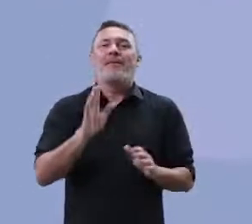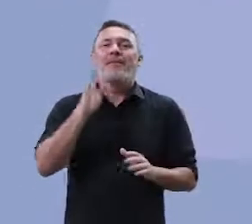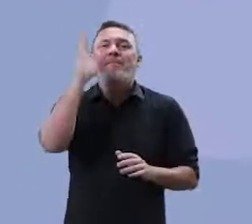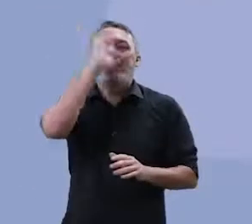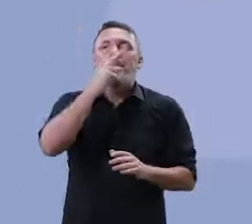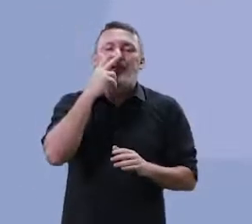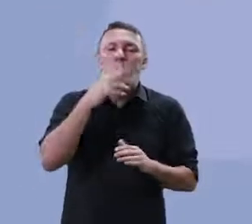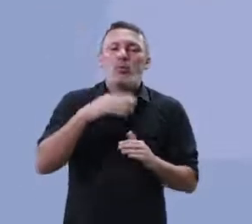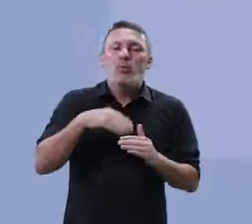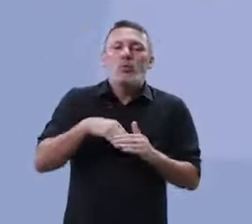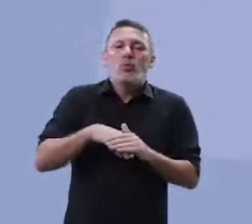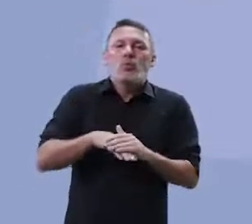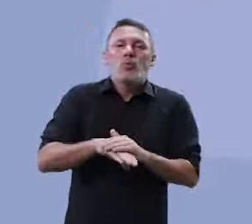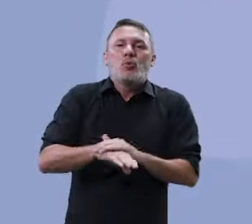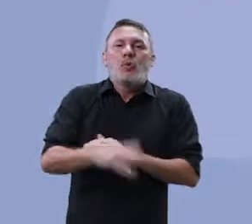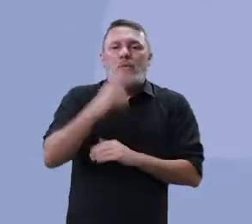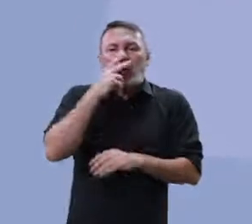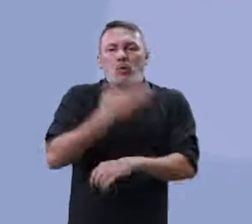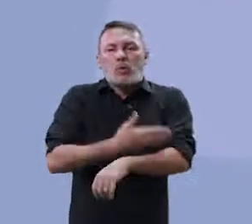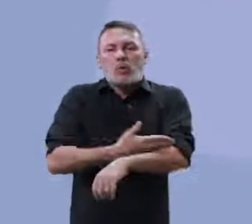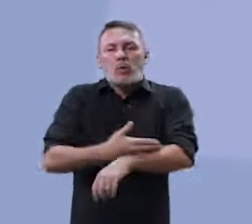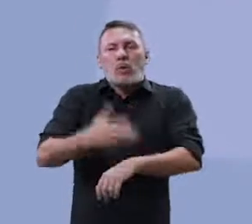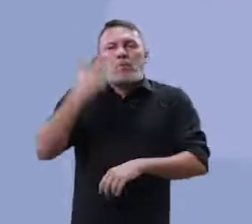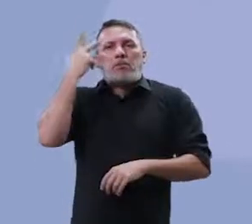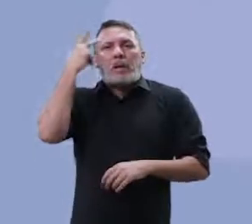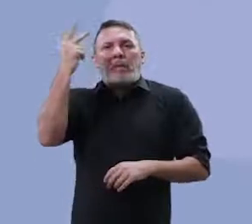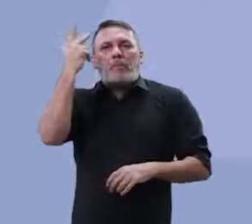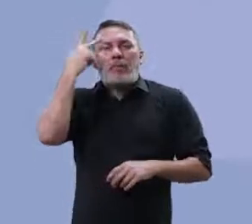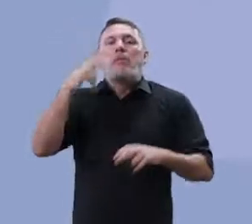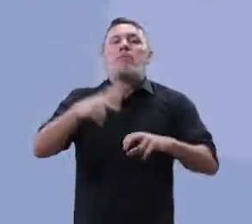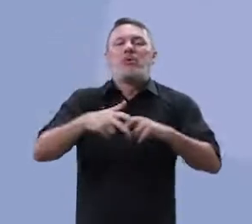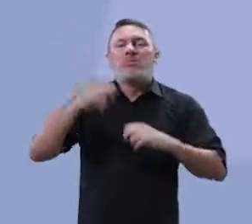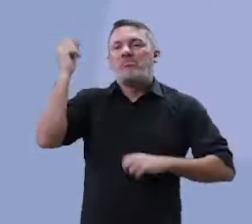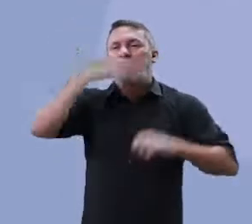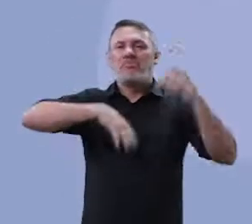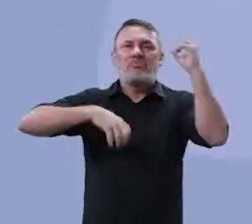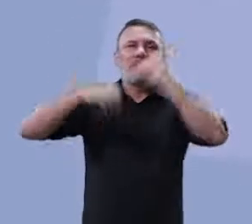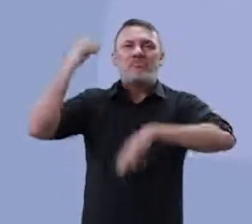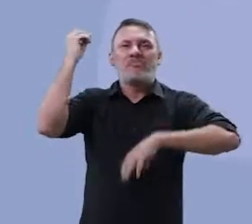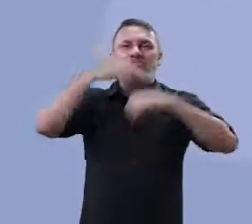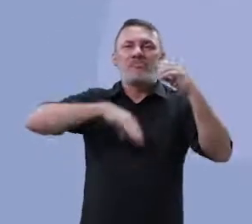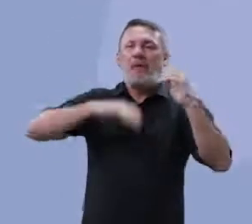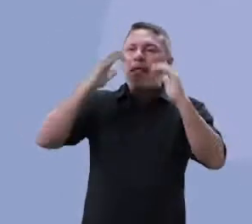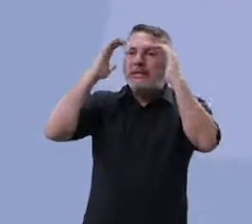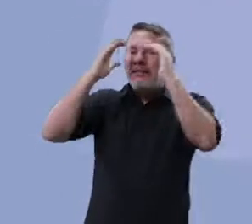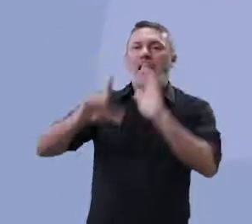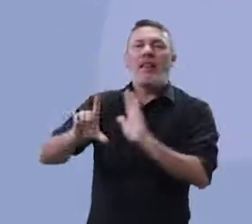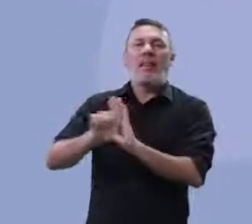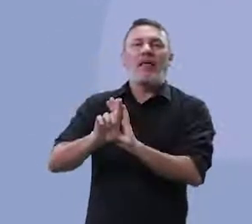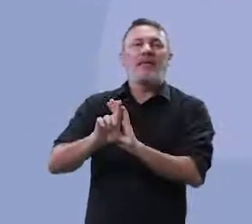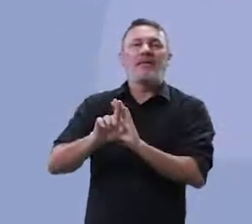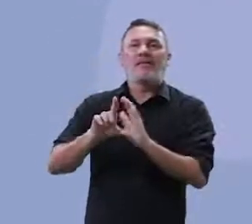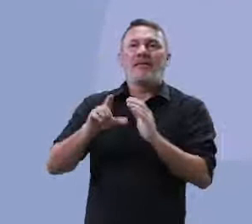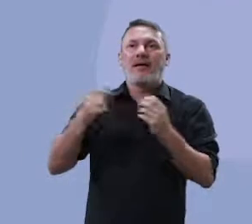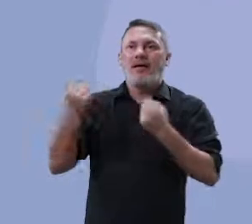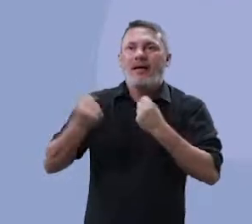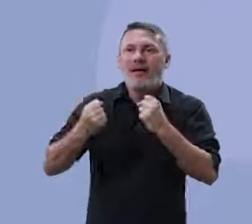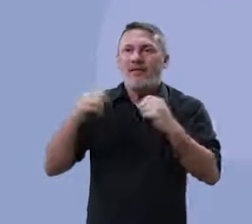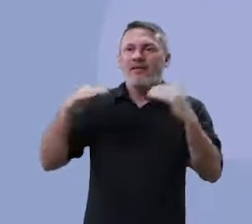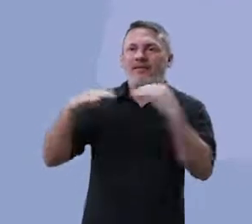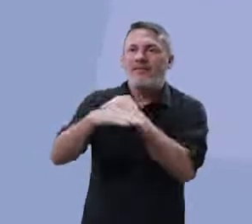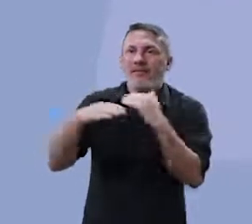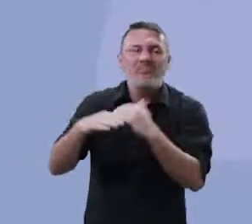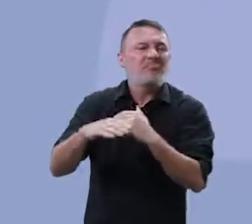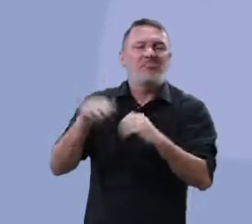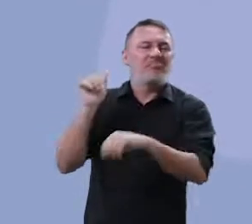jeitinho brasileiro. E esse jeitinho brasileiro faz com que o desrespeito às leis, a nossa legislação voltada para o trânsito.